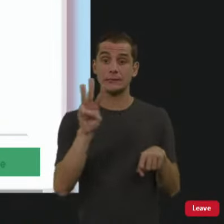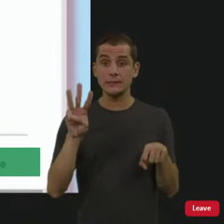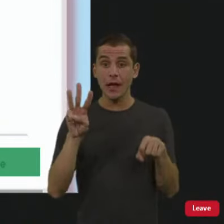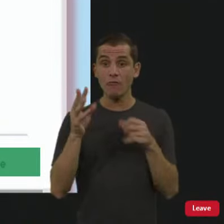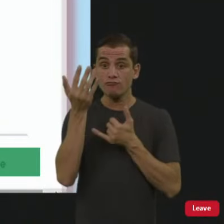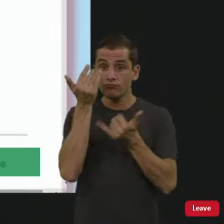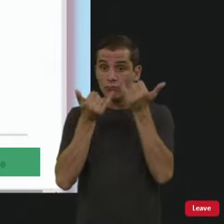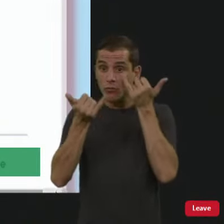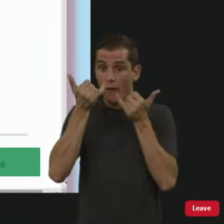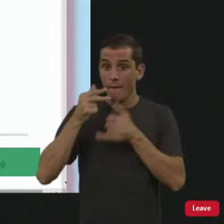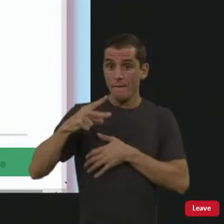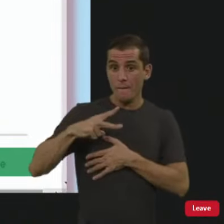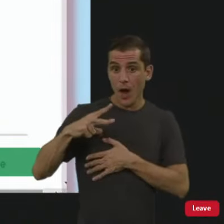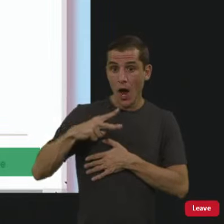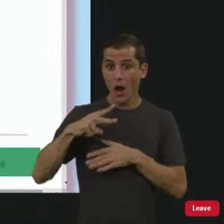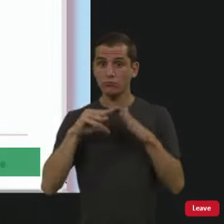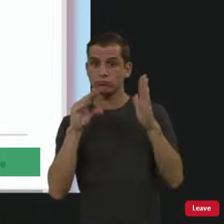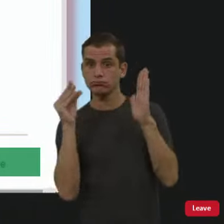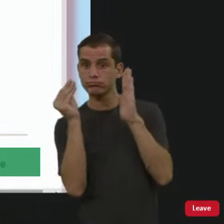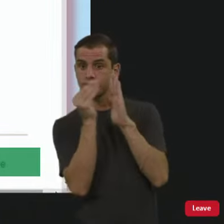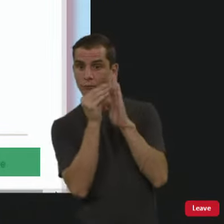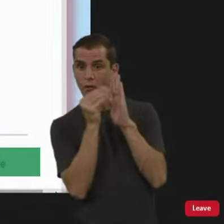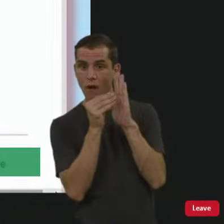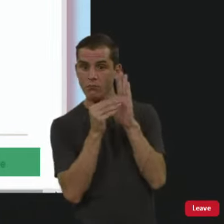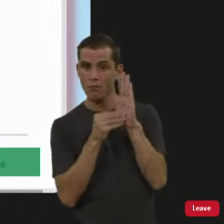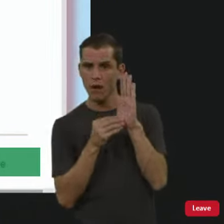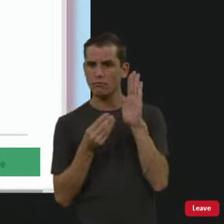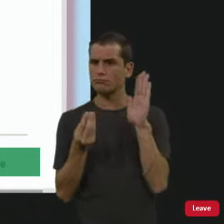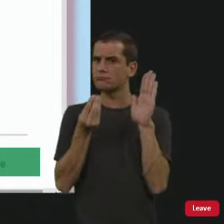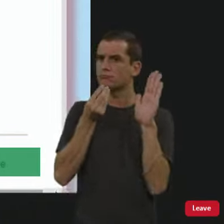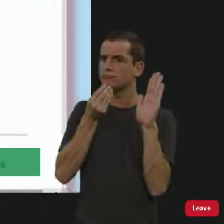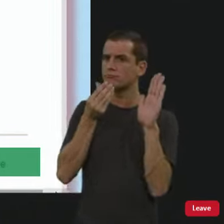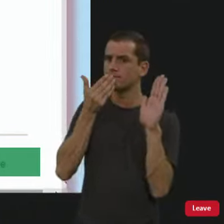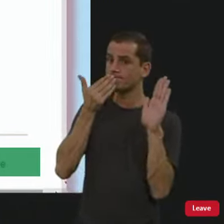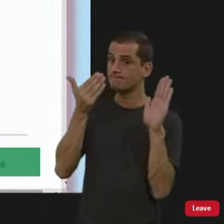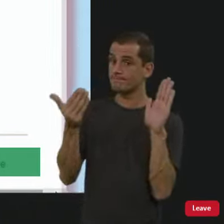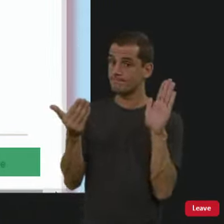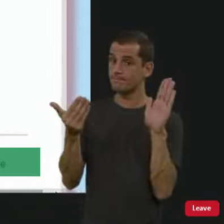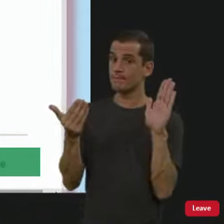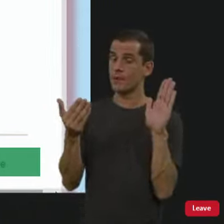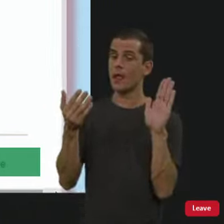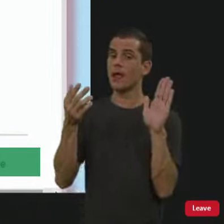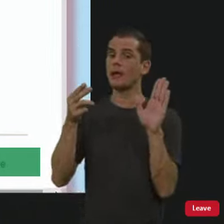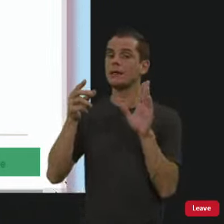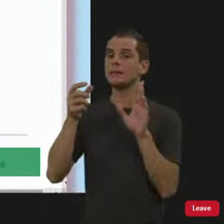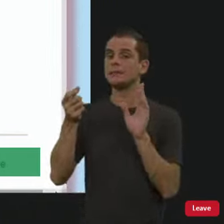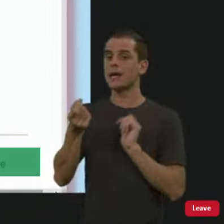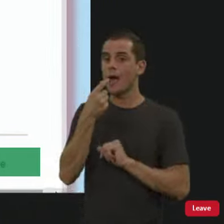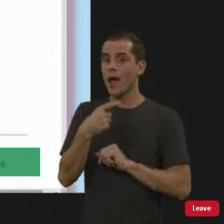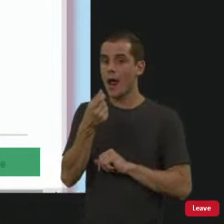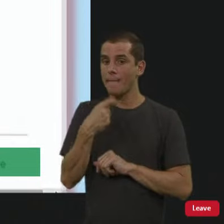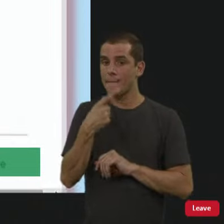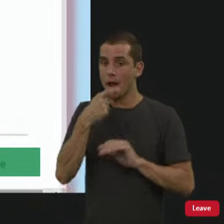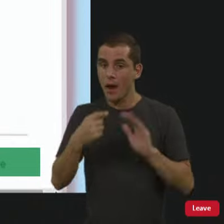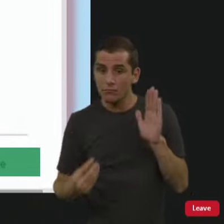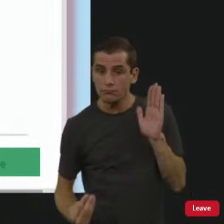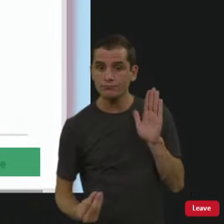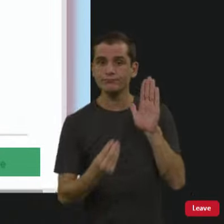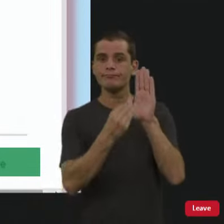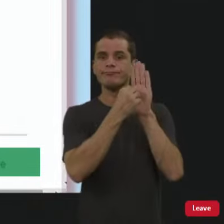informações a respeito da doença, claro, pedindo que esse medicamento seja introduzido no rol, entre os medicamentos que